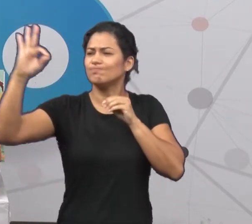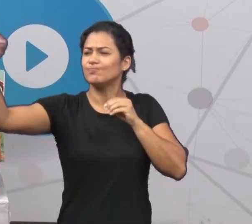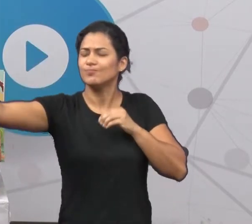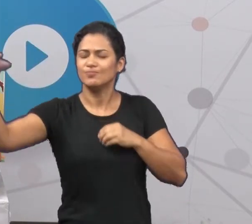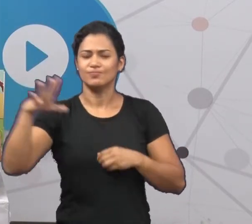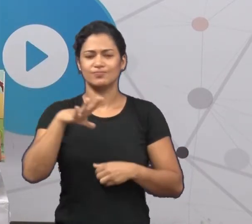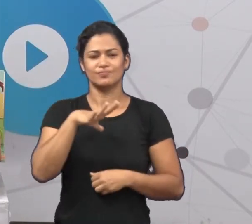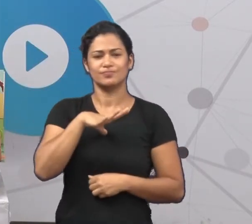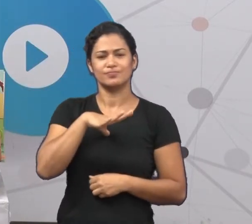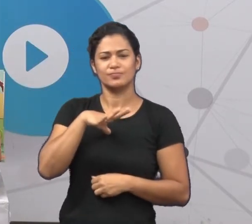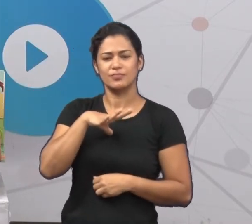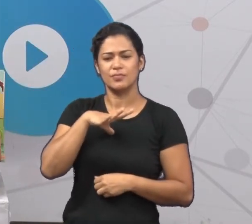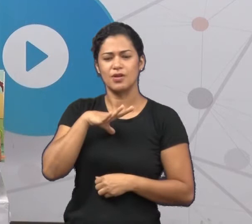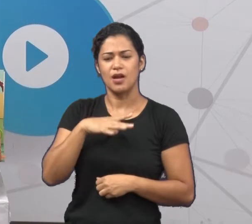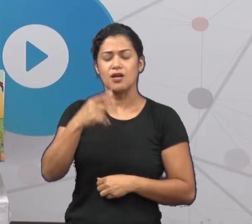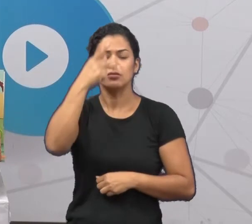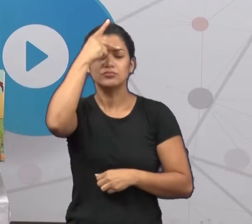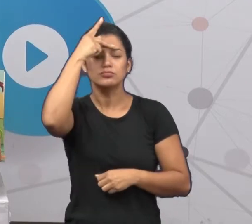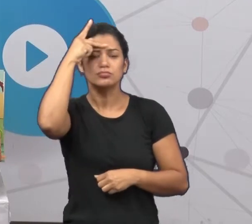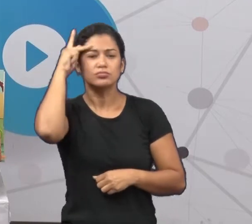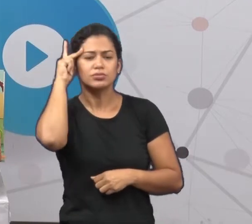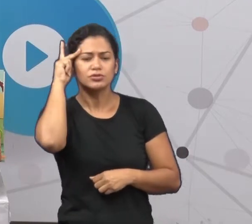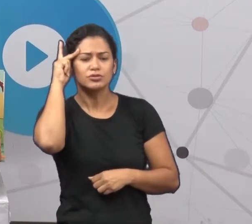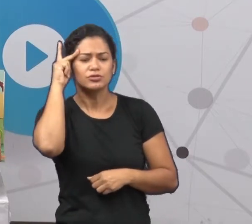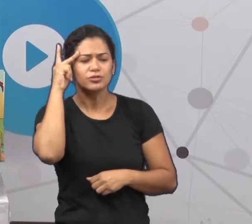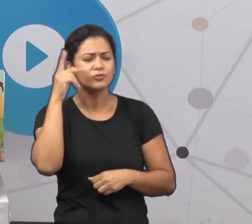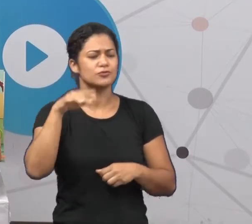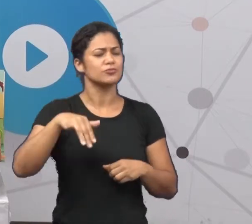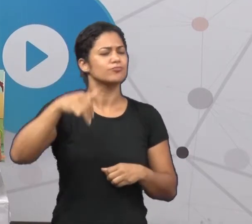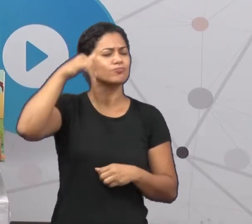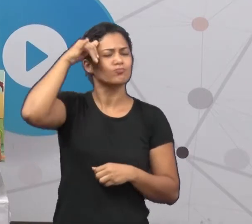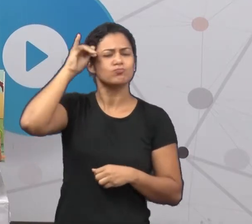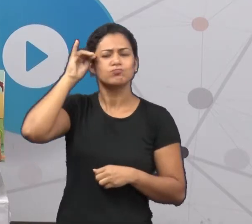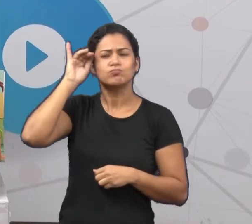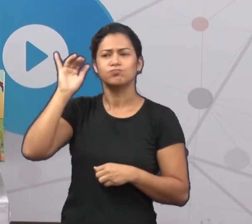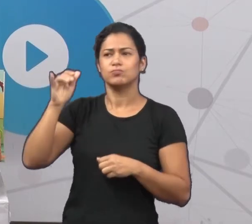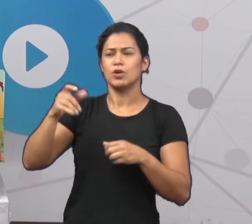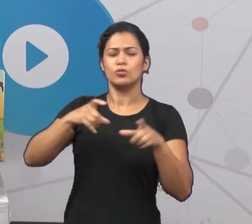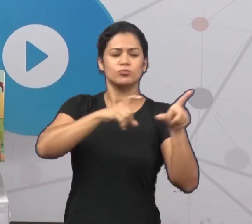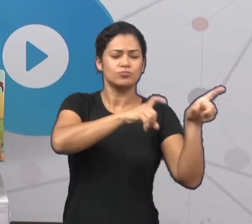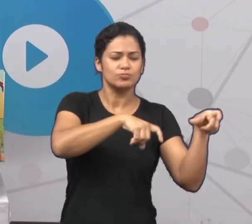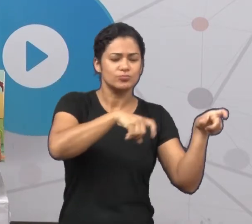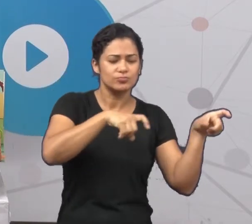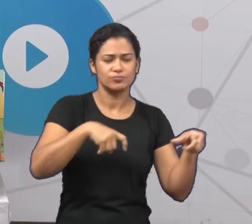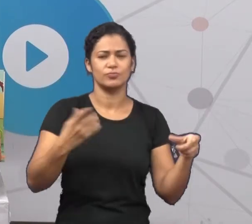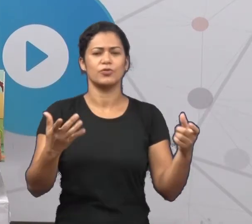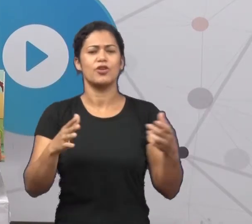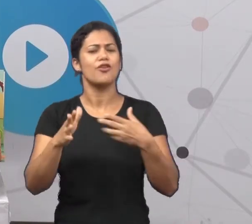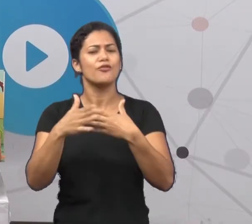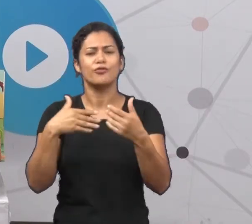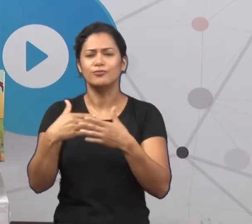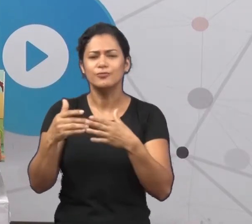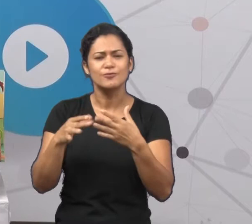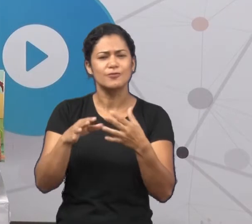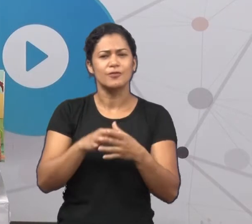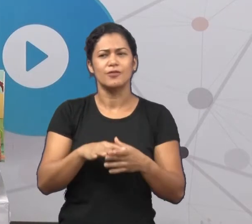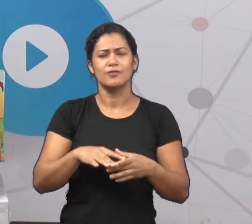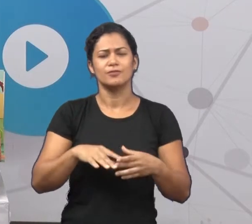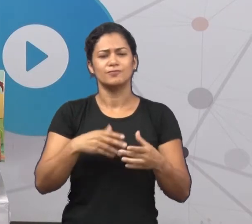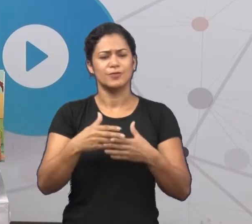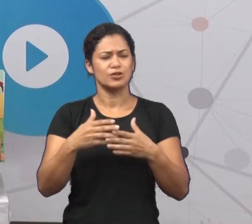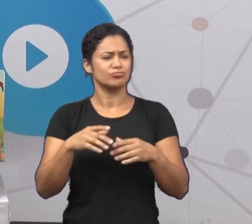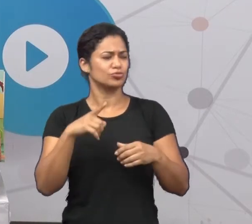cidade. Lá as pessoas vivem em chácaras, vivem em colônias, em sítios,